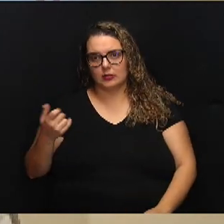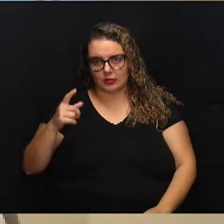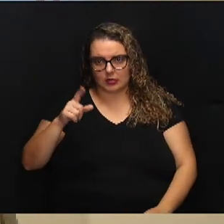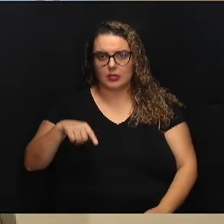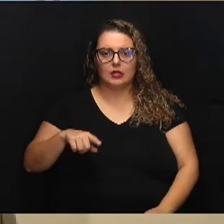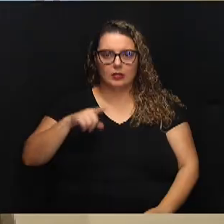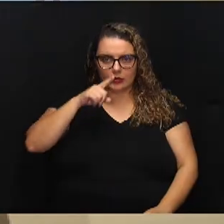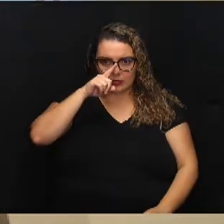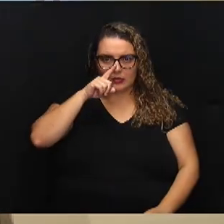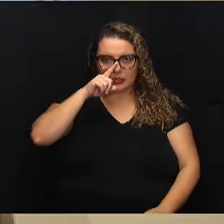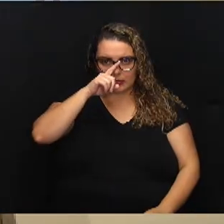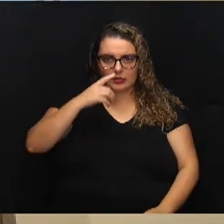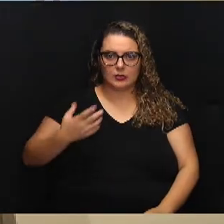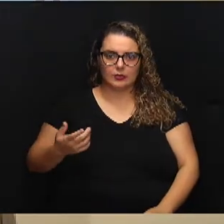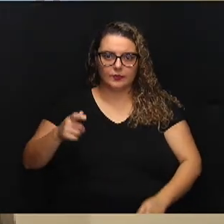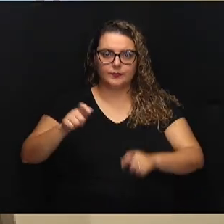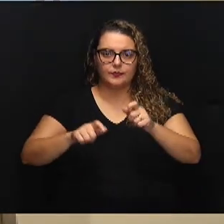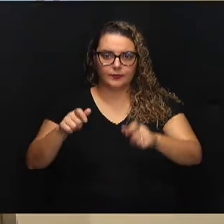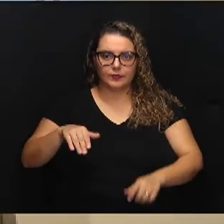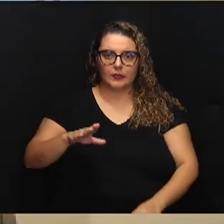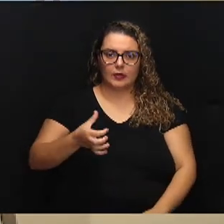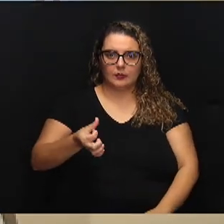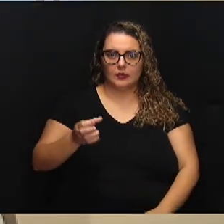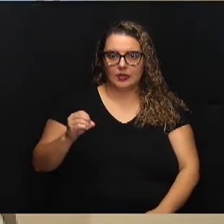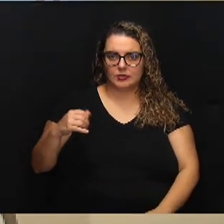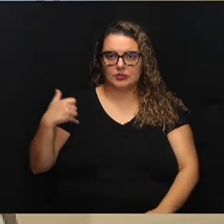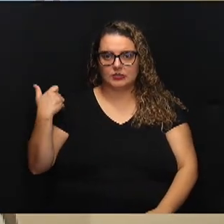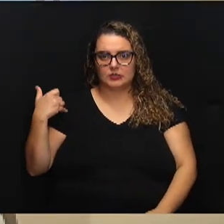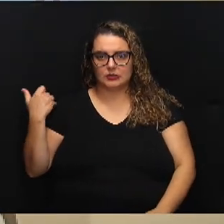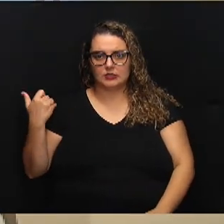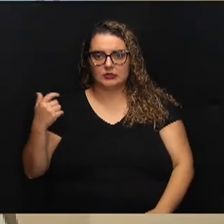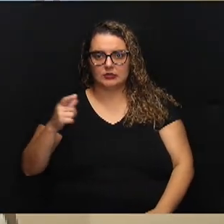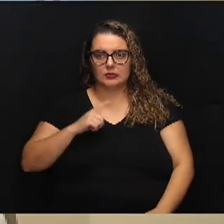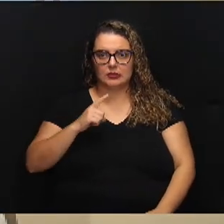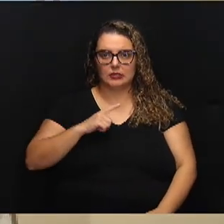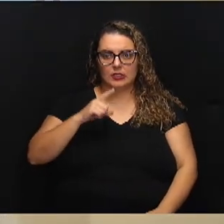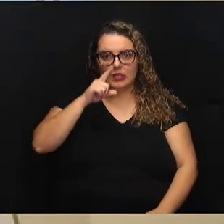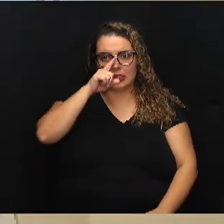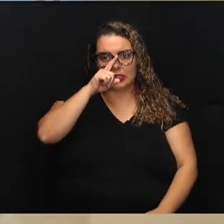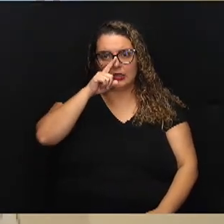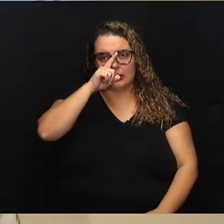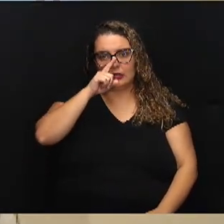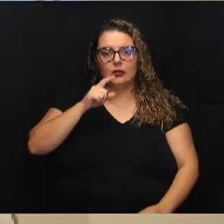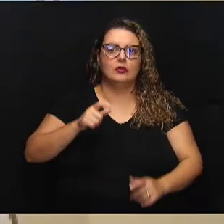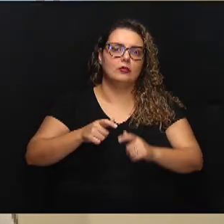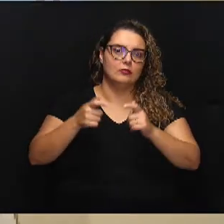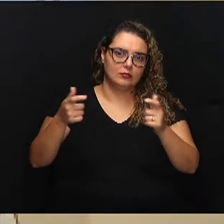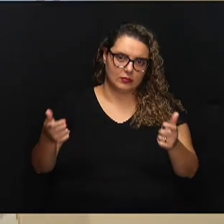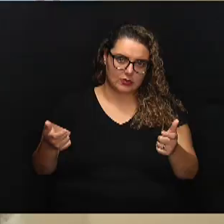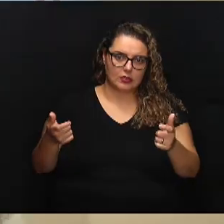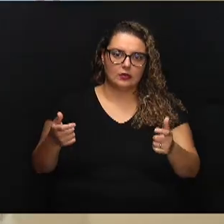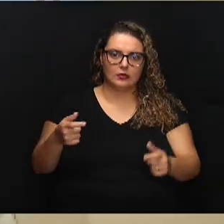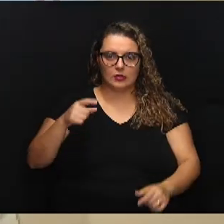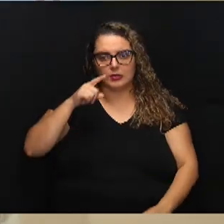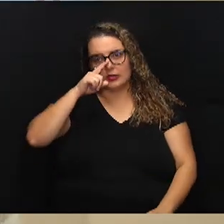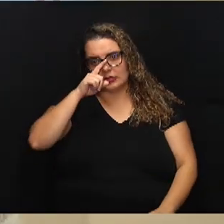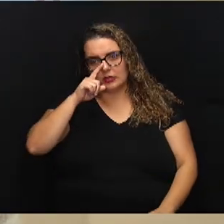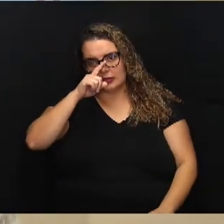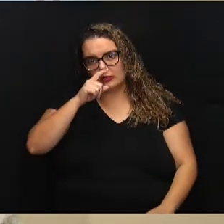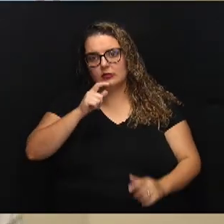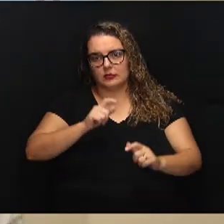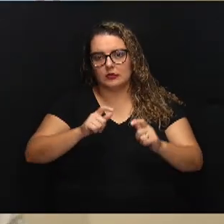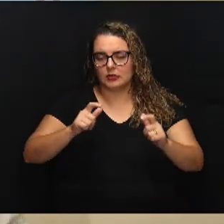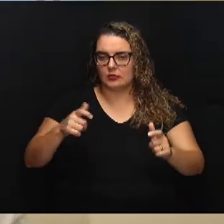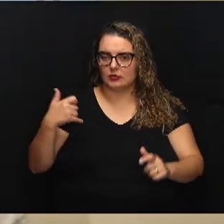de risco, né? Então, as pessoas que têm mais de 60 anos, elas têm um risco maior, esse risco ele aumenta com a idade,